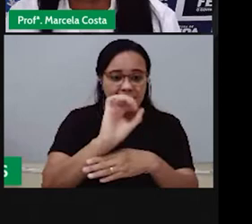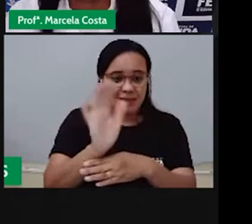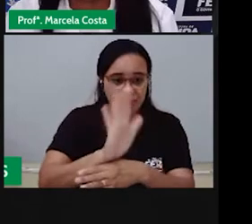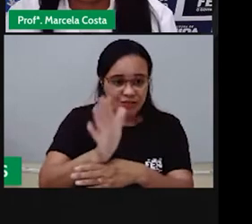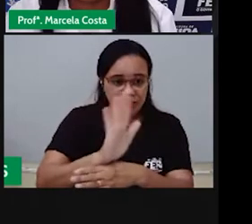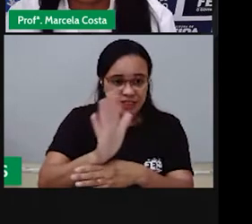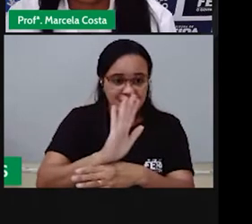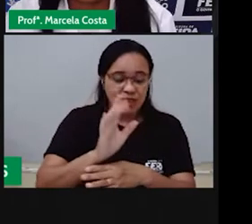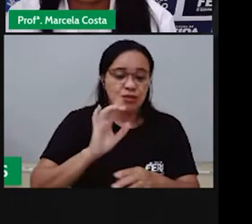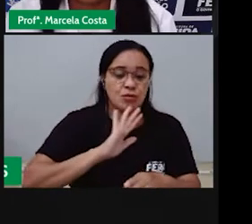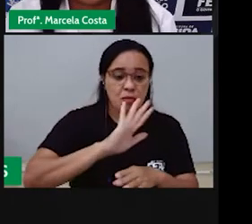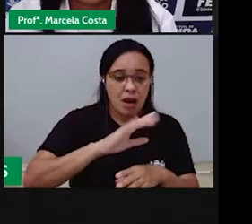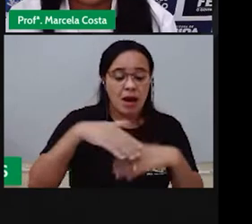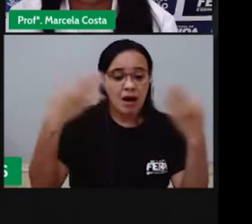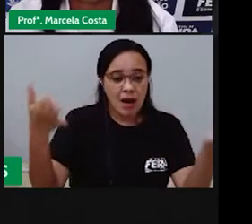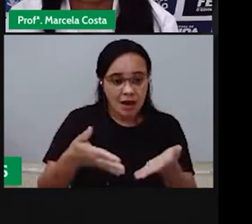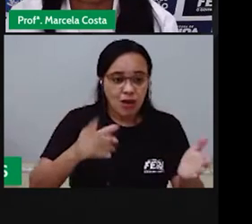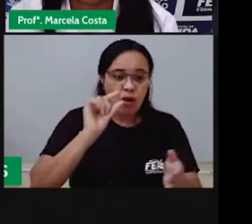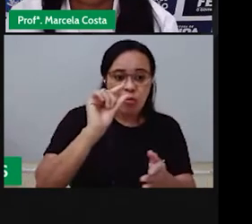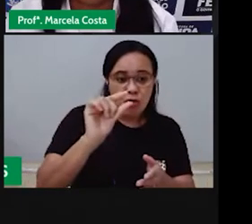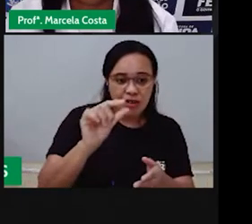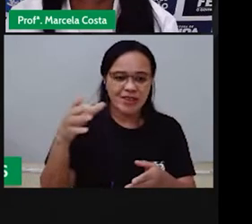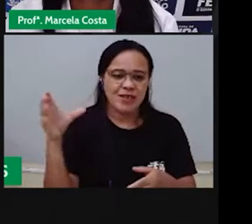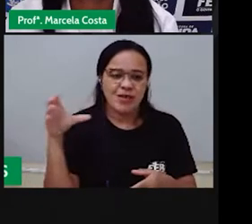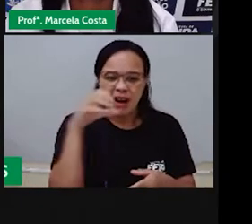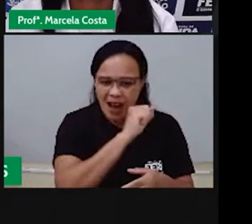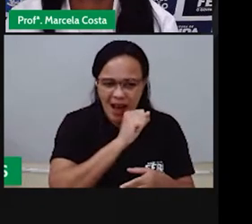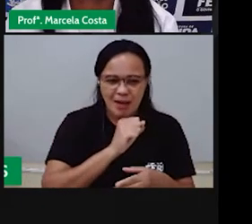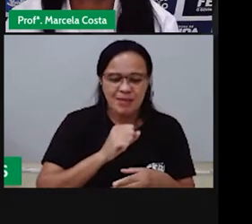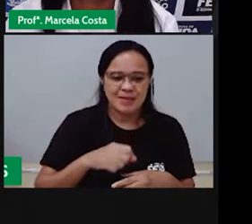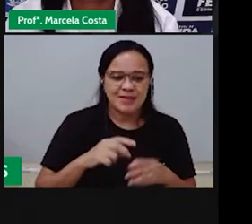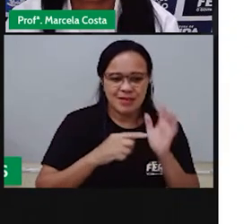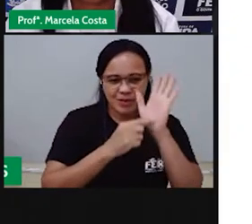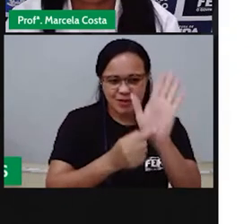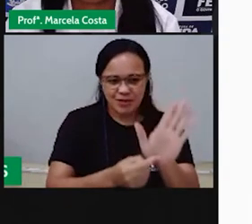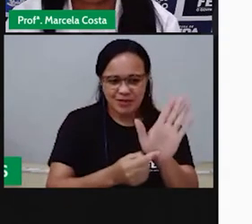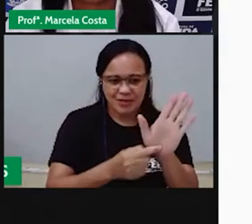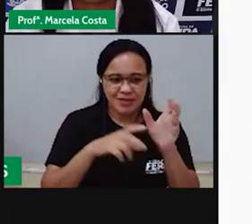pouco dessa apresentação de dança agora, tá bom?